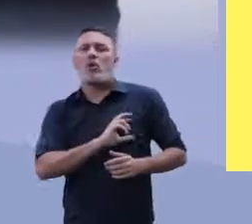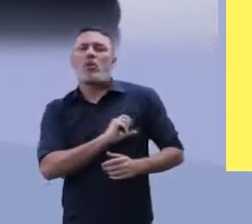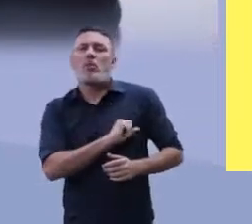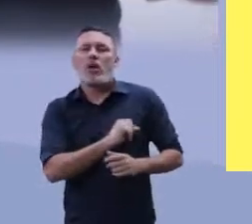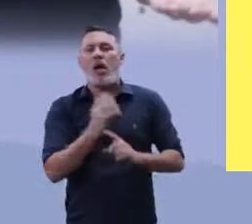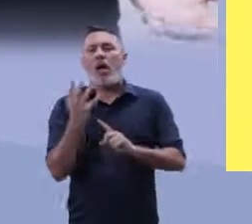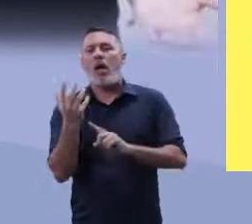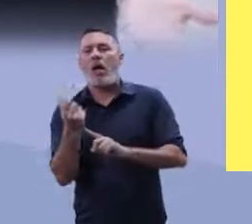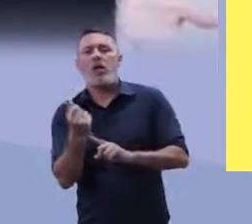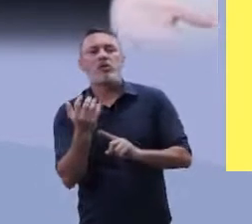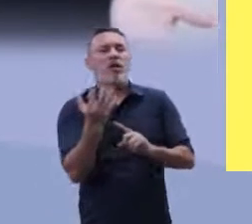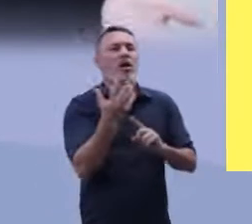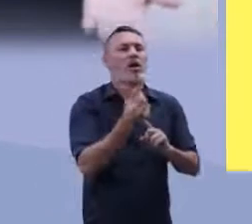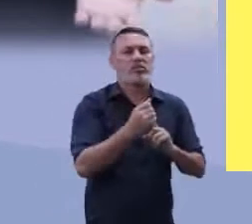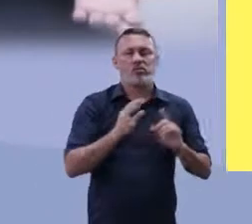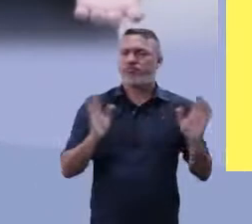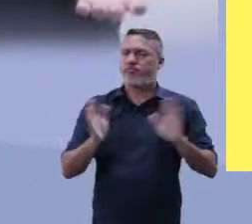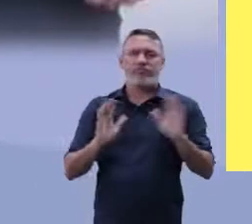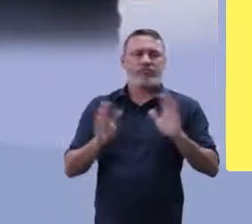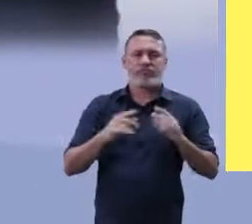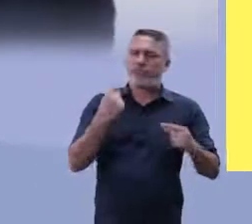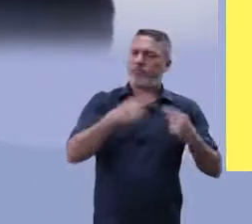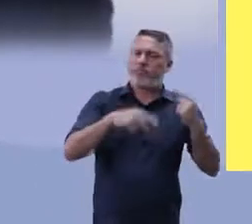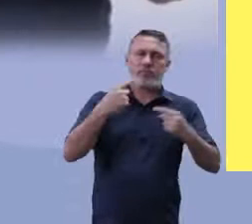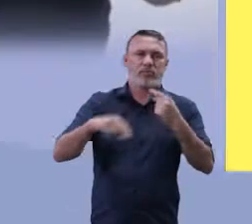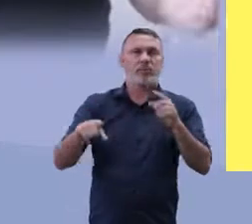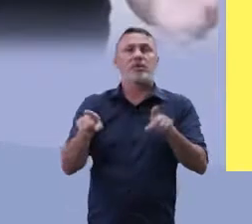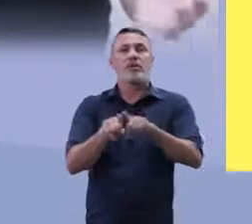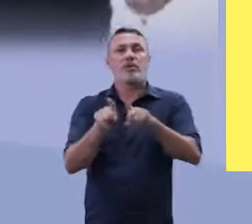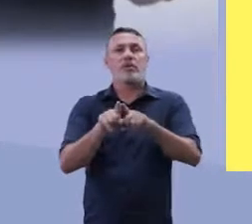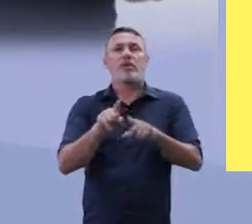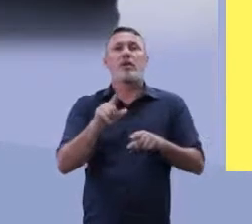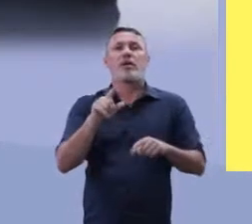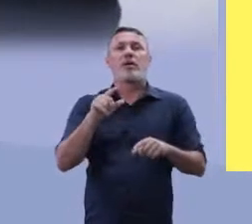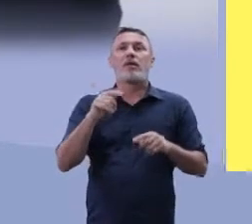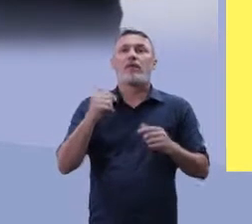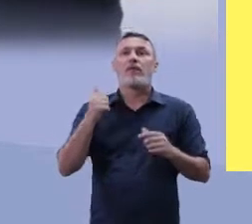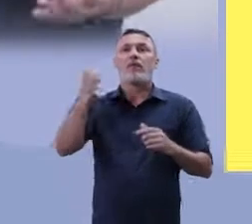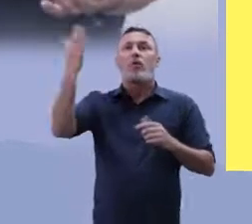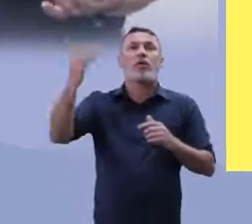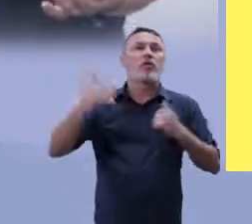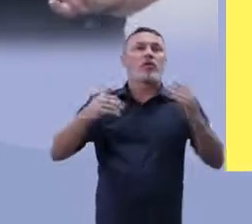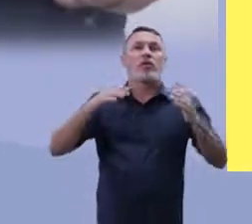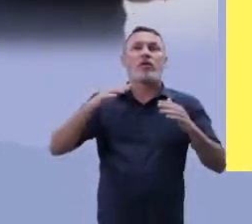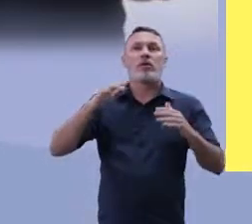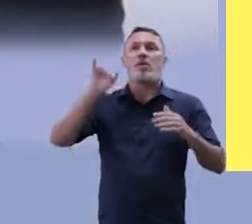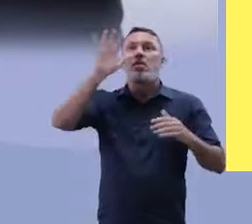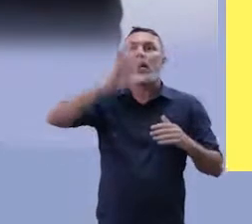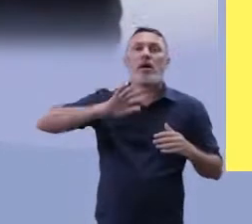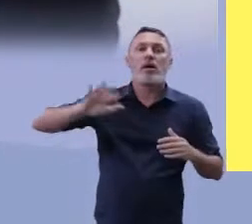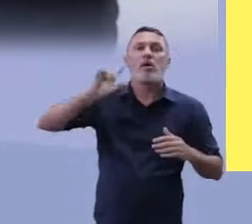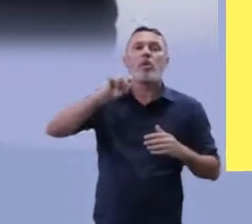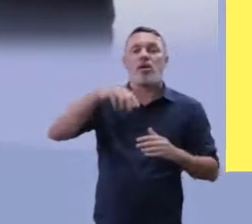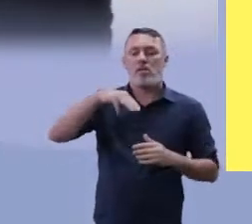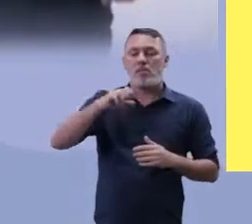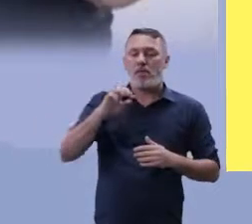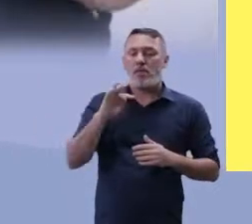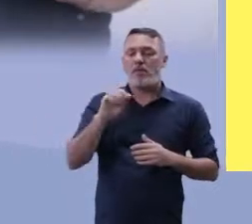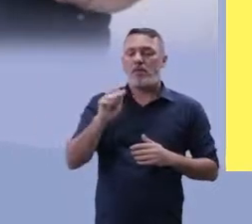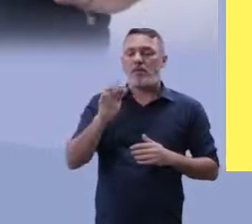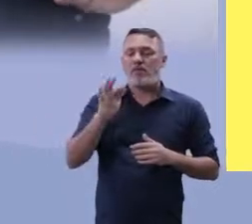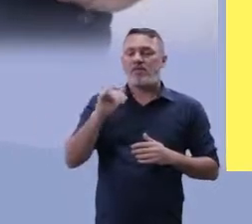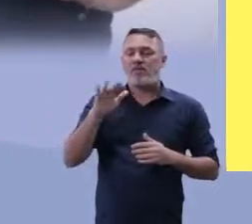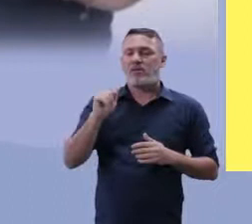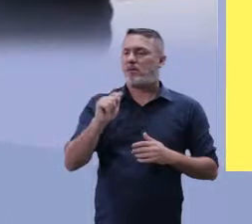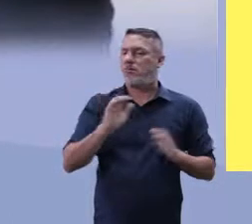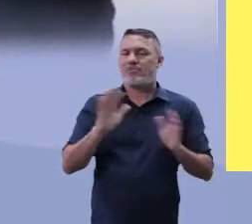para arte pela arte do parnasianismo, não havia espaço para as questões metafísicas do homem